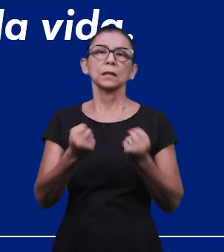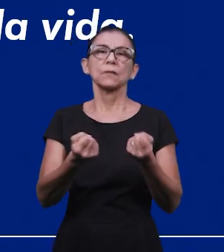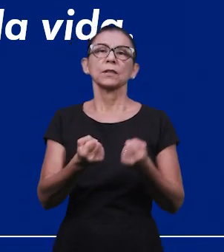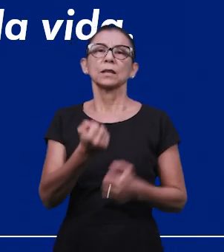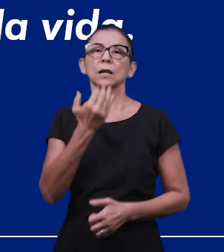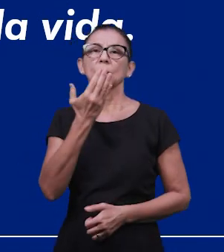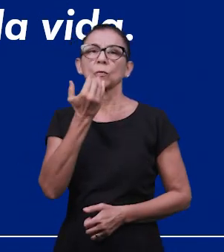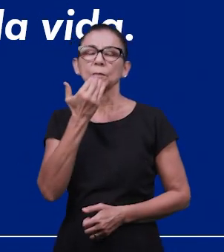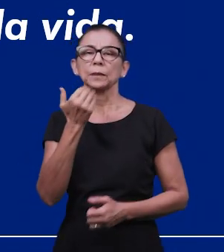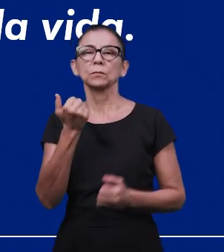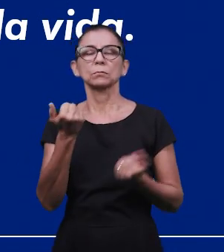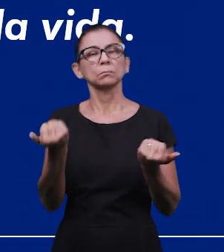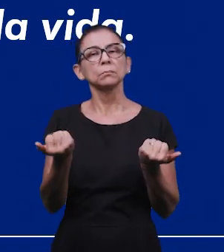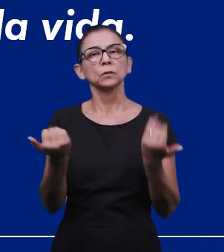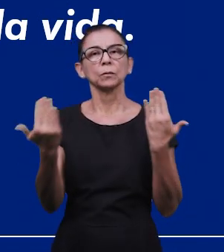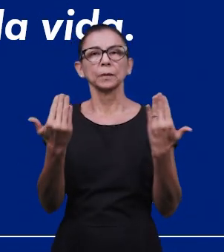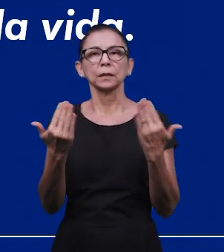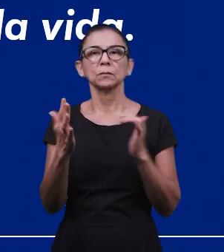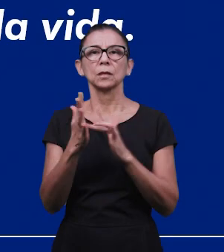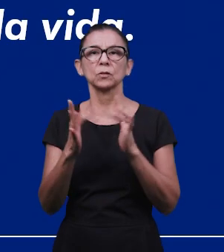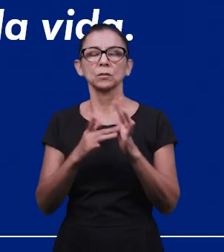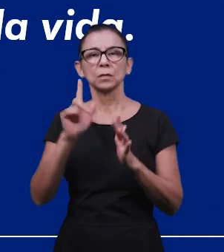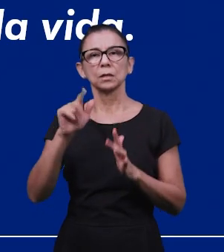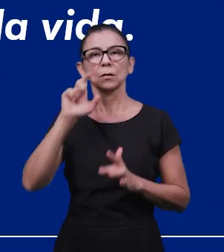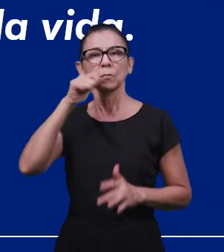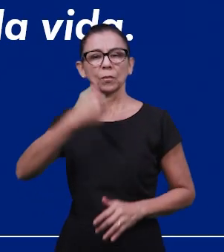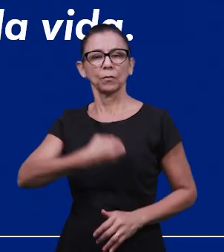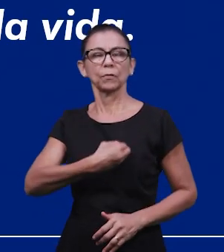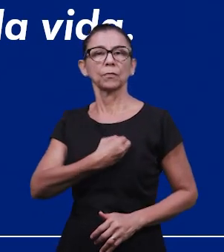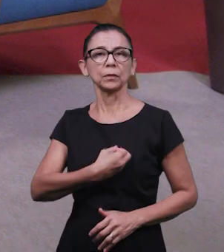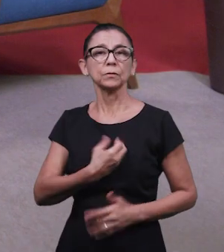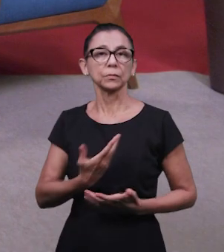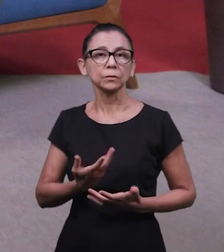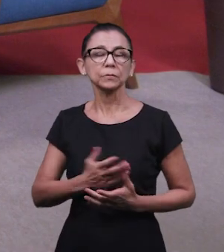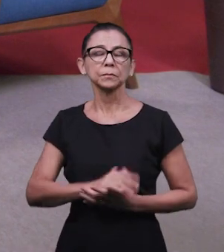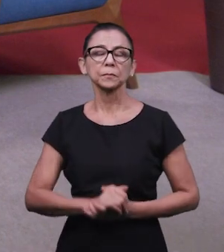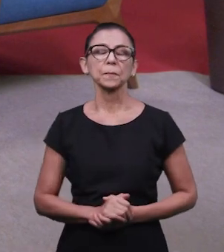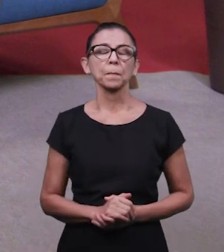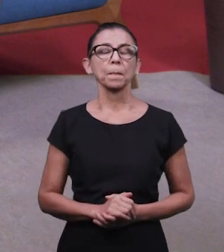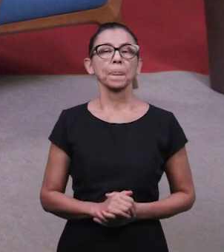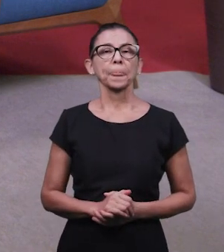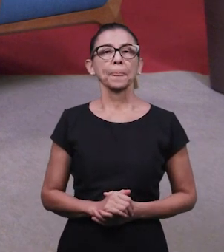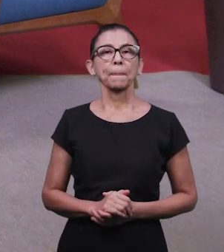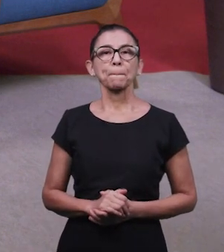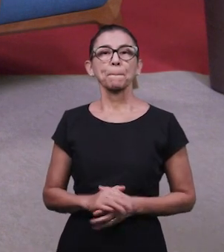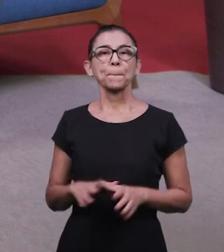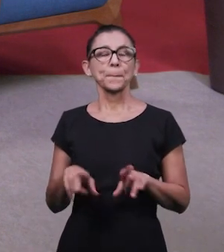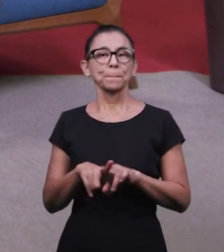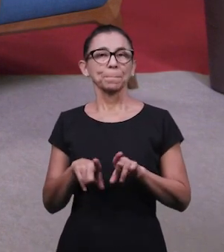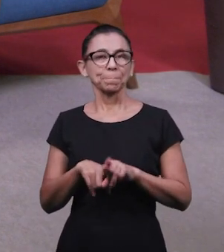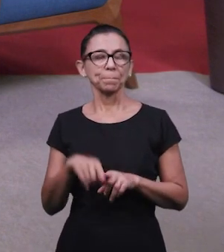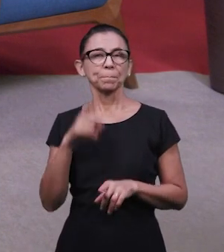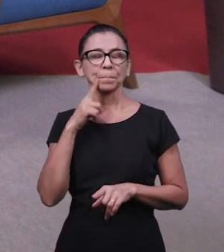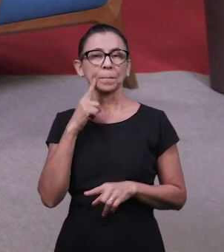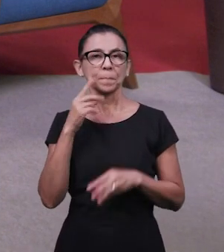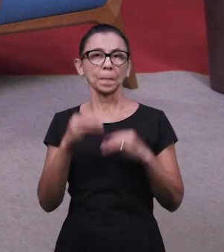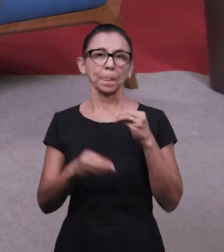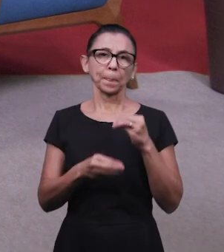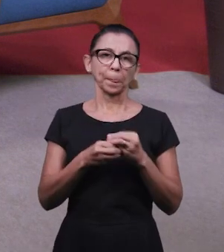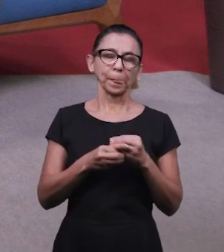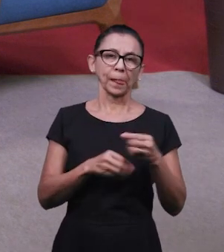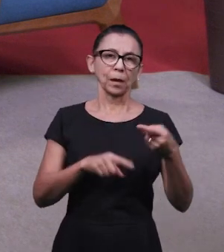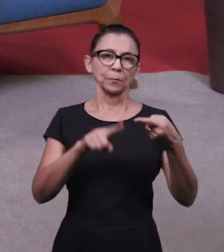de um pedaço de terra, um campo de lentilhas, e sozinho o defendeu, apontando profeticamente para a pessoa do Filho, o Senhor